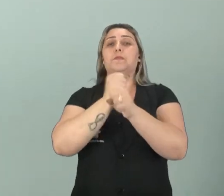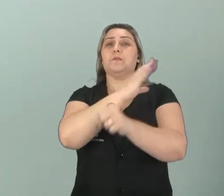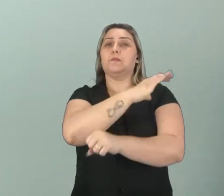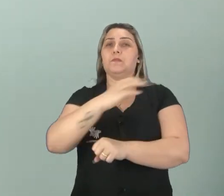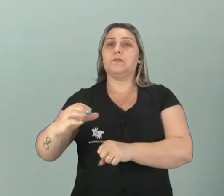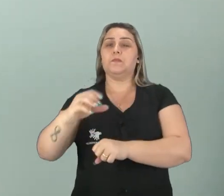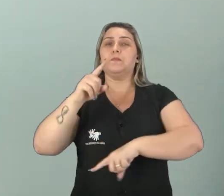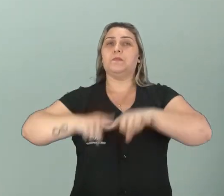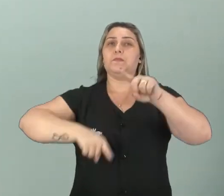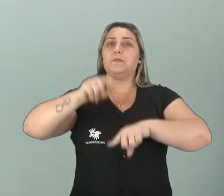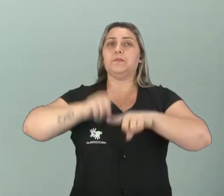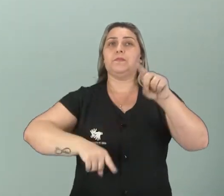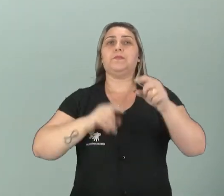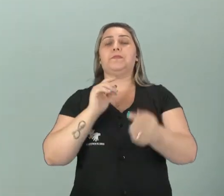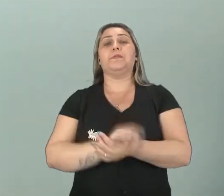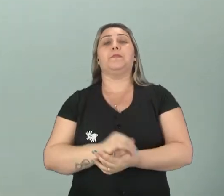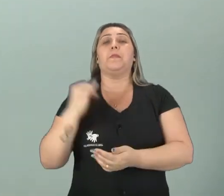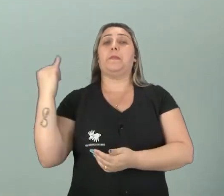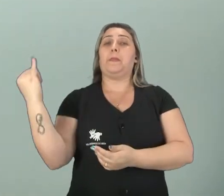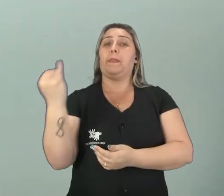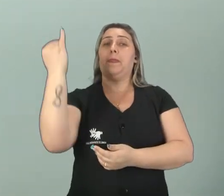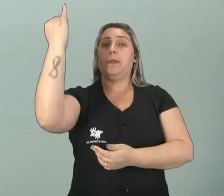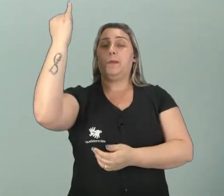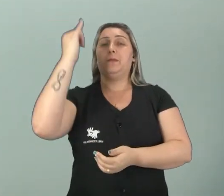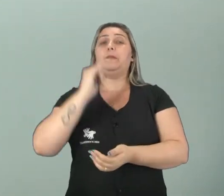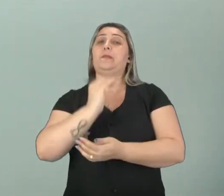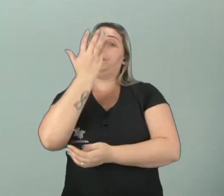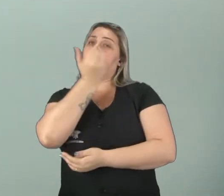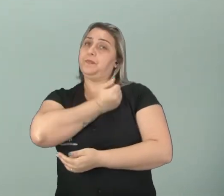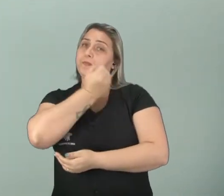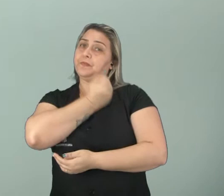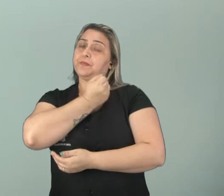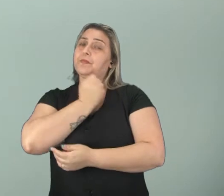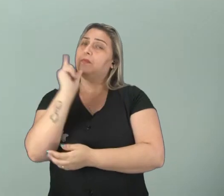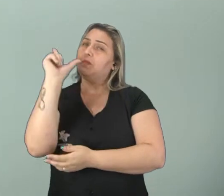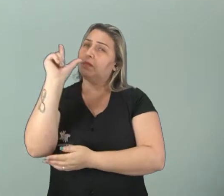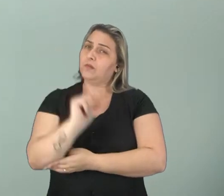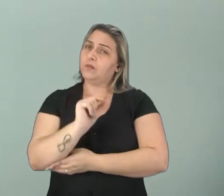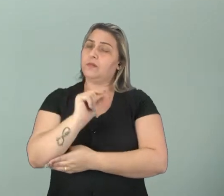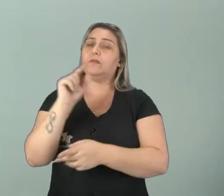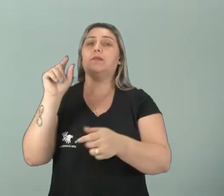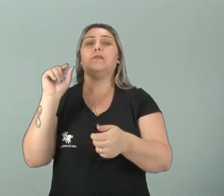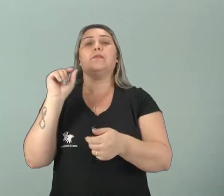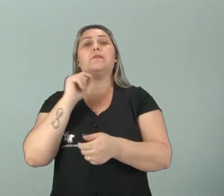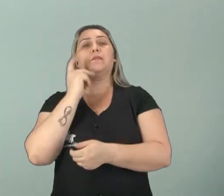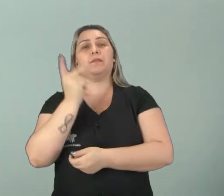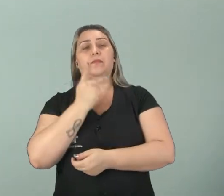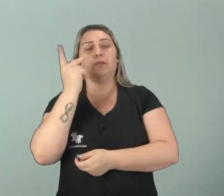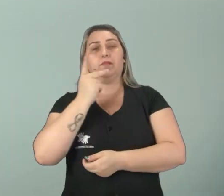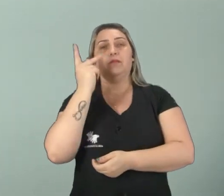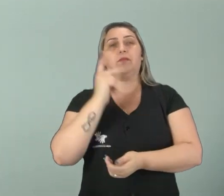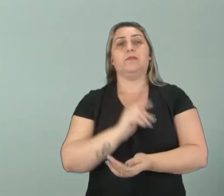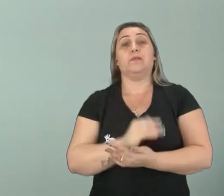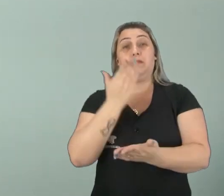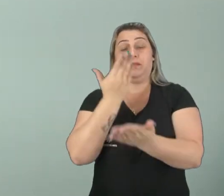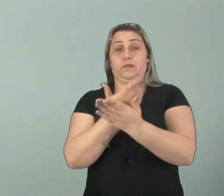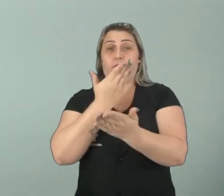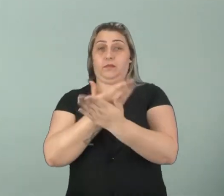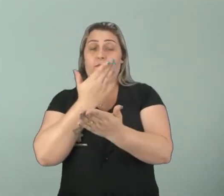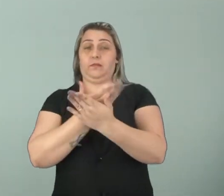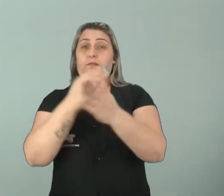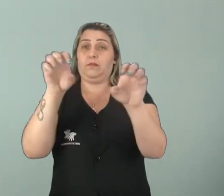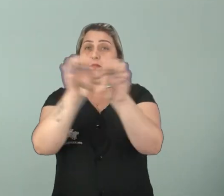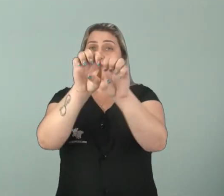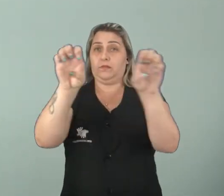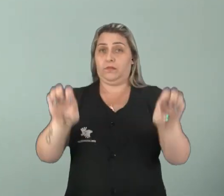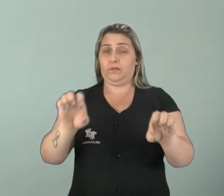desse material. Muito importante, como a gente está falando de números muito pequenos, a gente já está falando de... A gente está estudando mesmo a